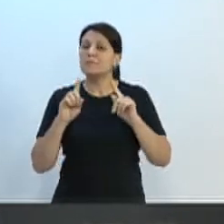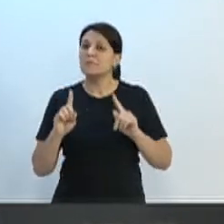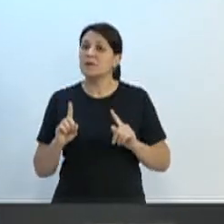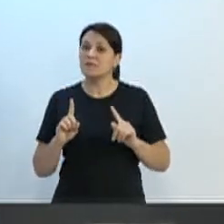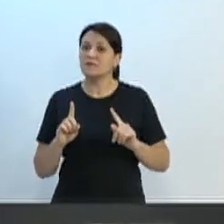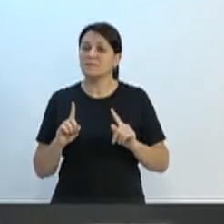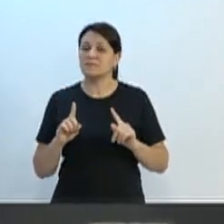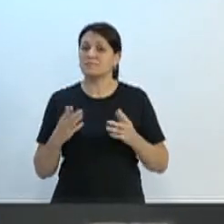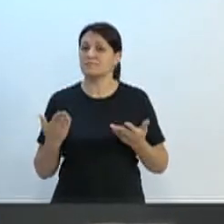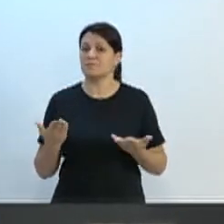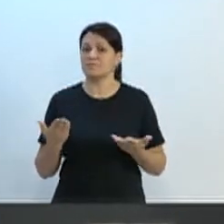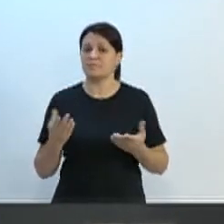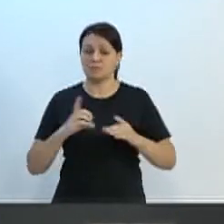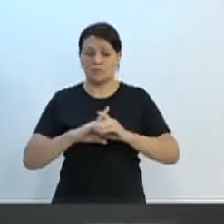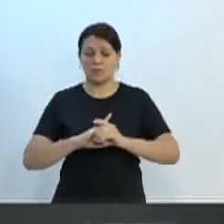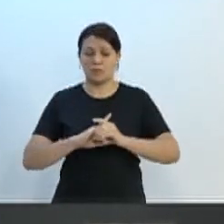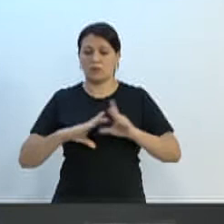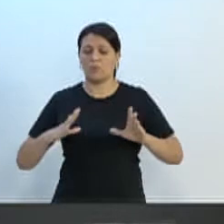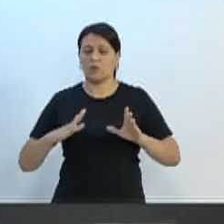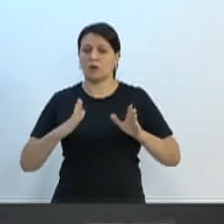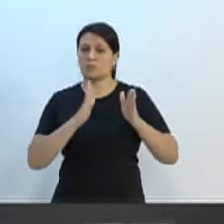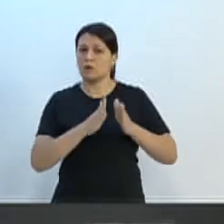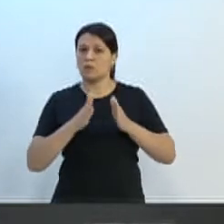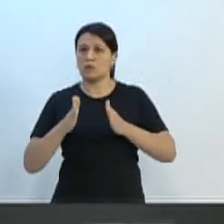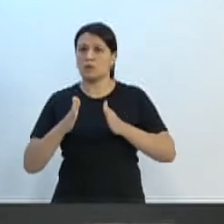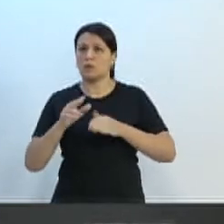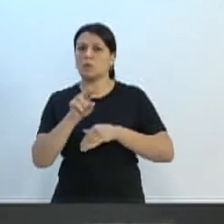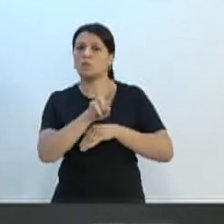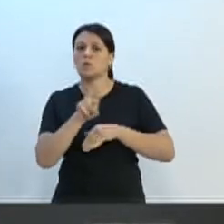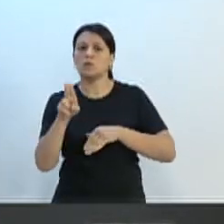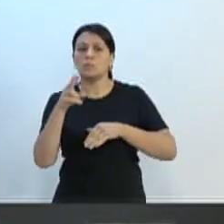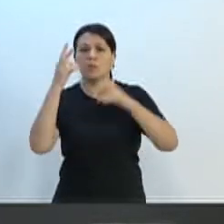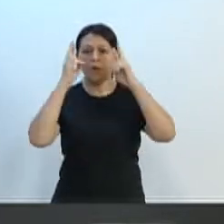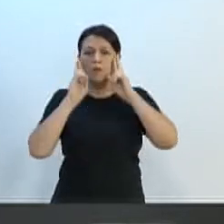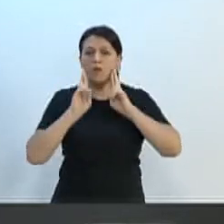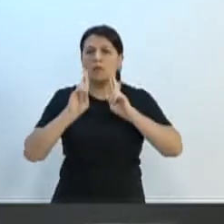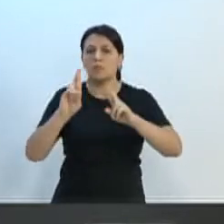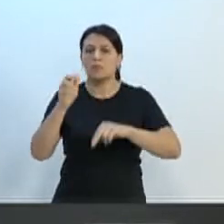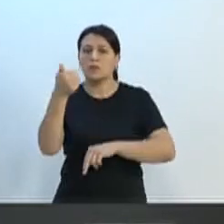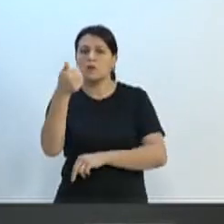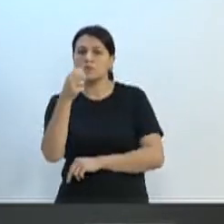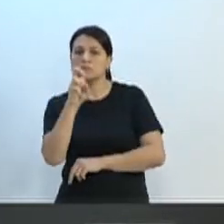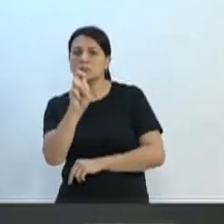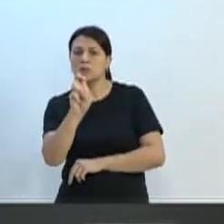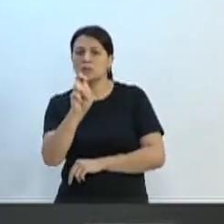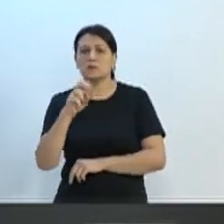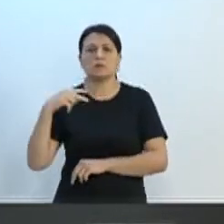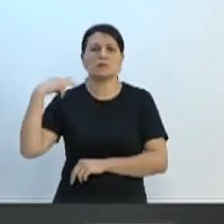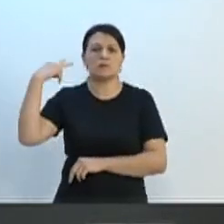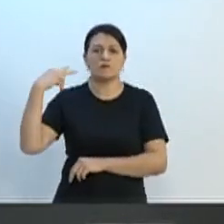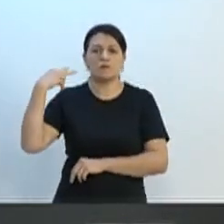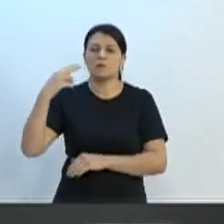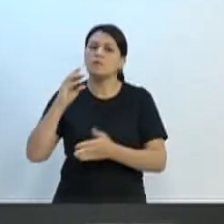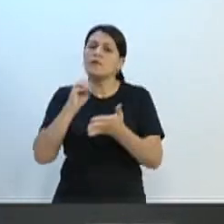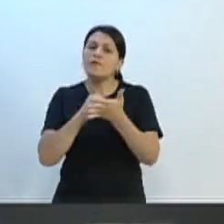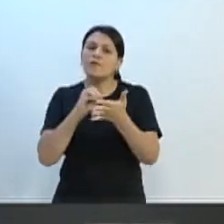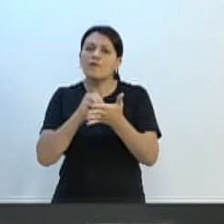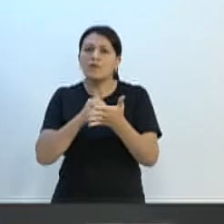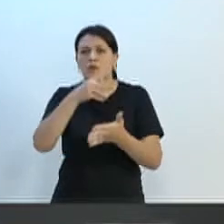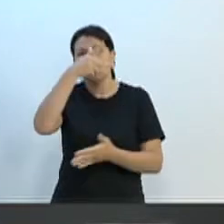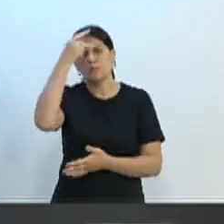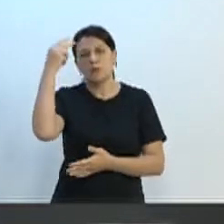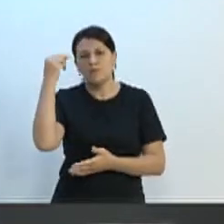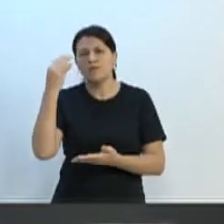a parte democrática do processo se chama respeito aos 15 vereadores. É isso que falta ao prefeito